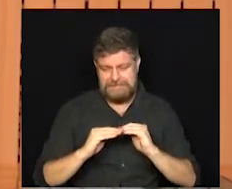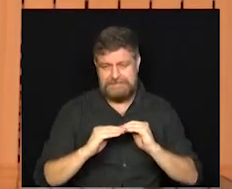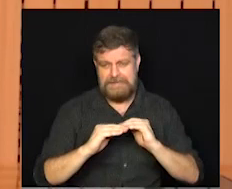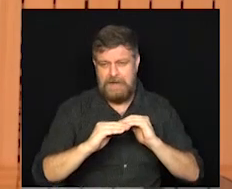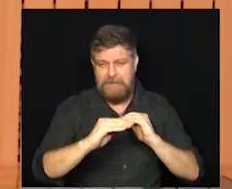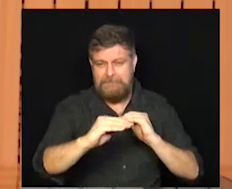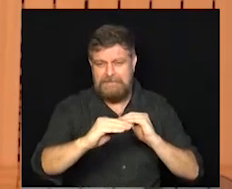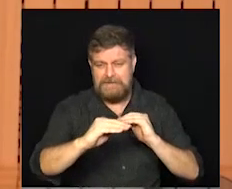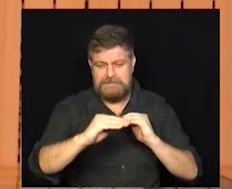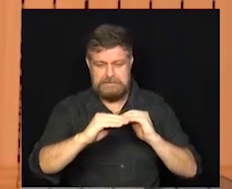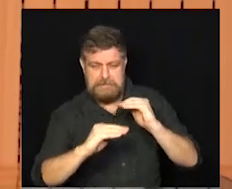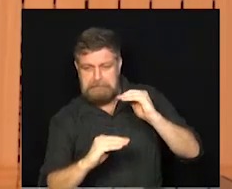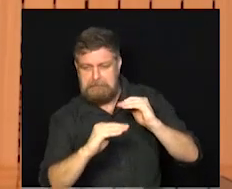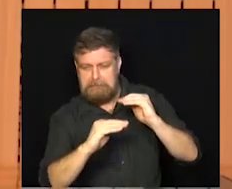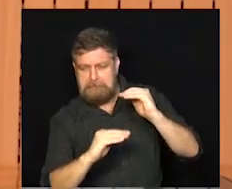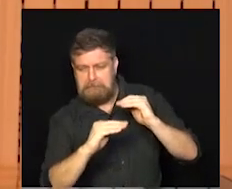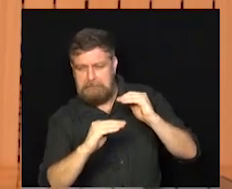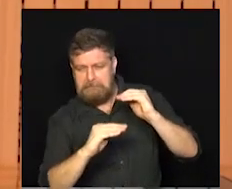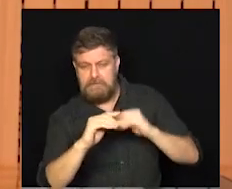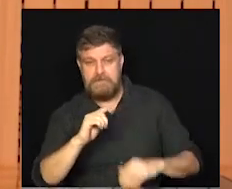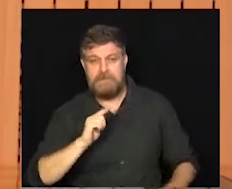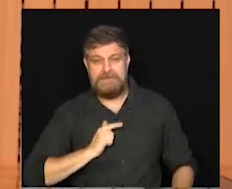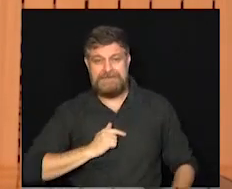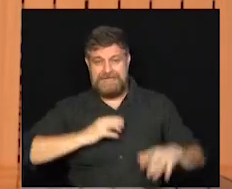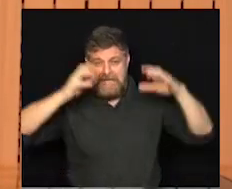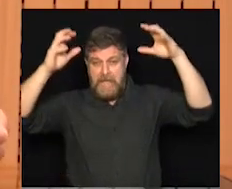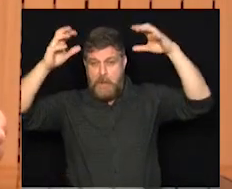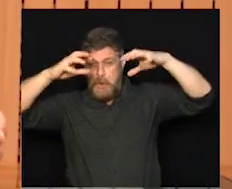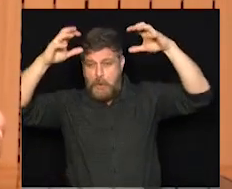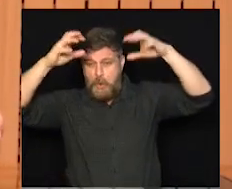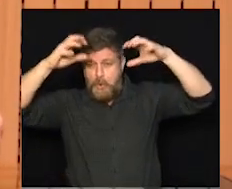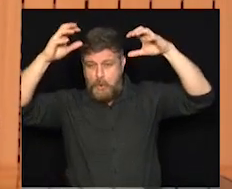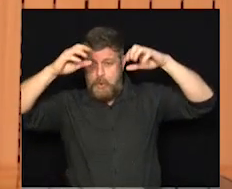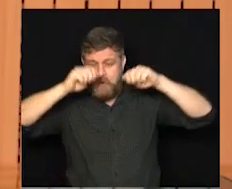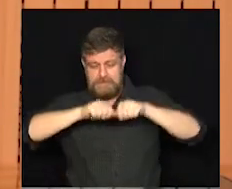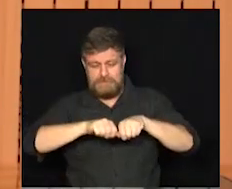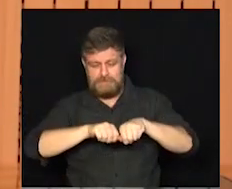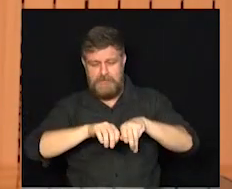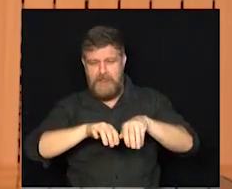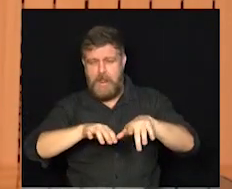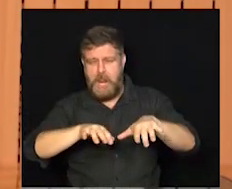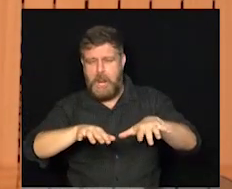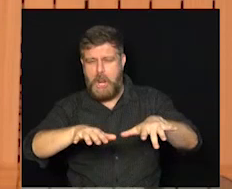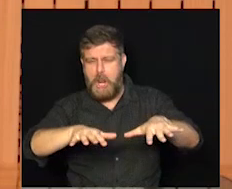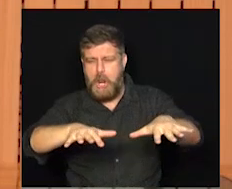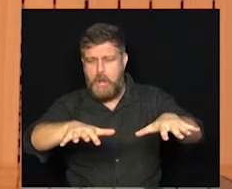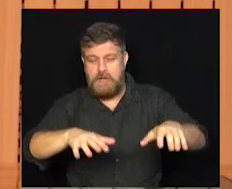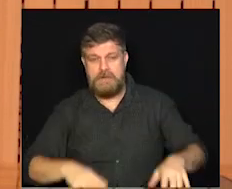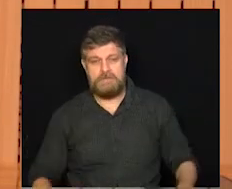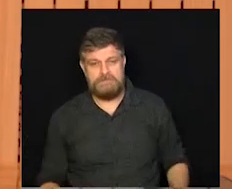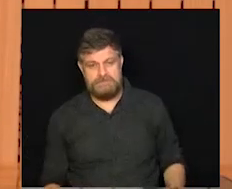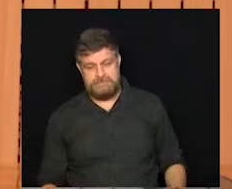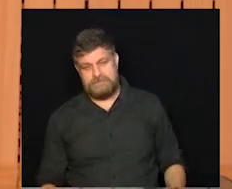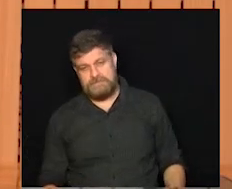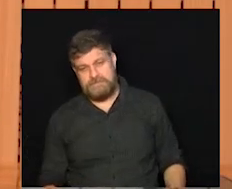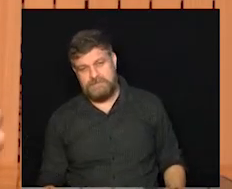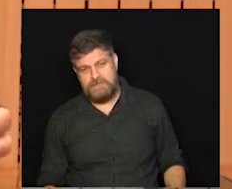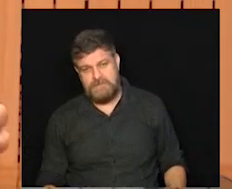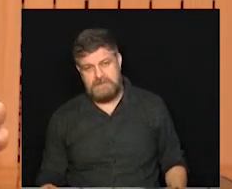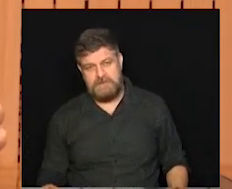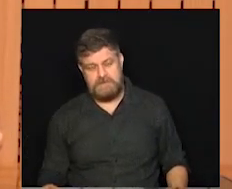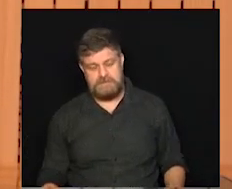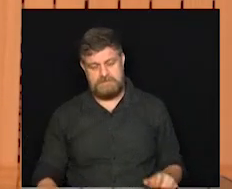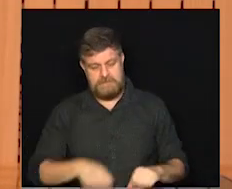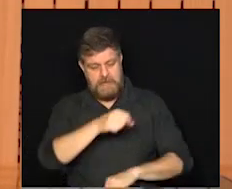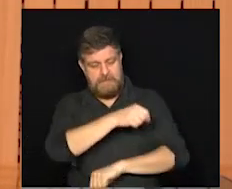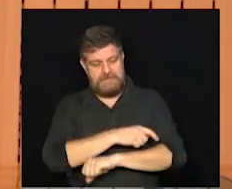tem desnível, a captação da água de chuva, o escoamento desta água de chuva, a